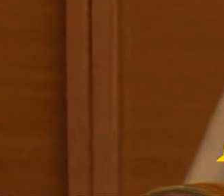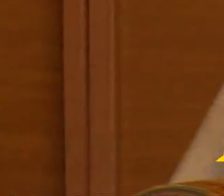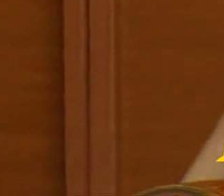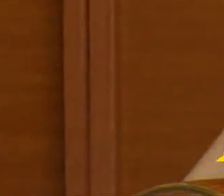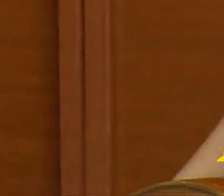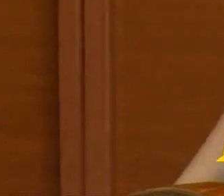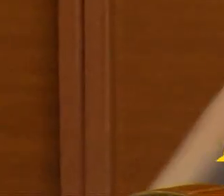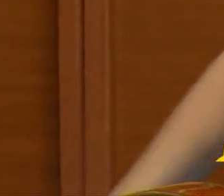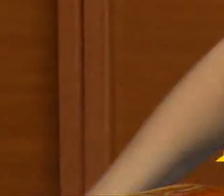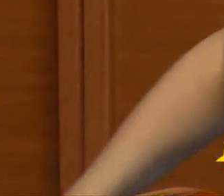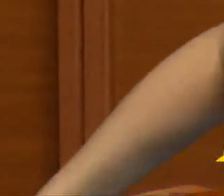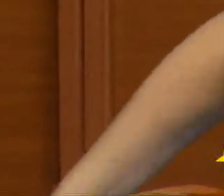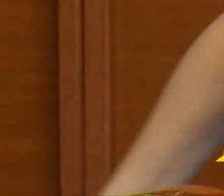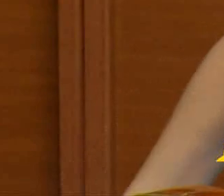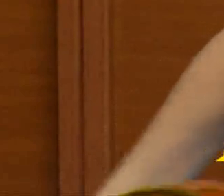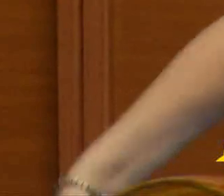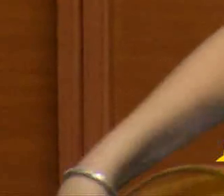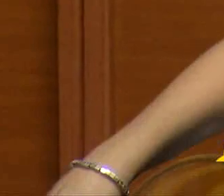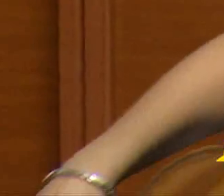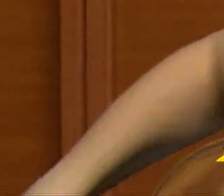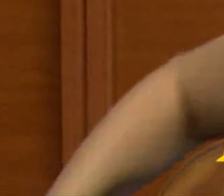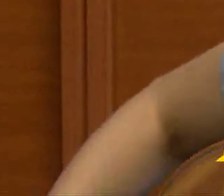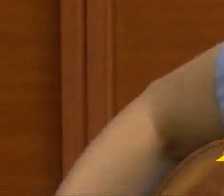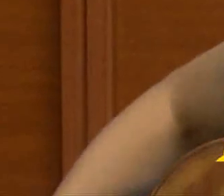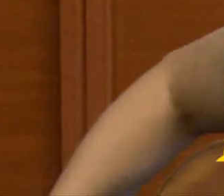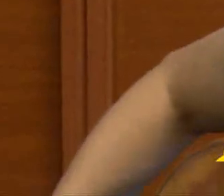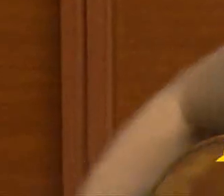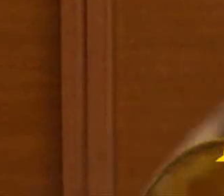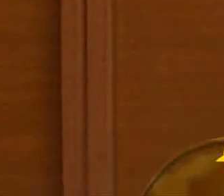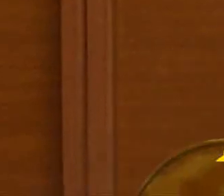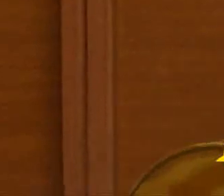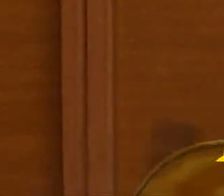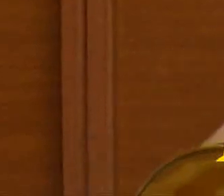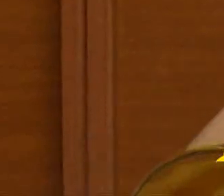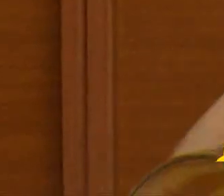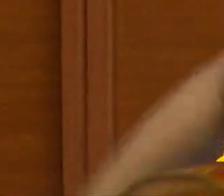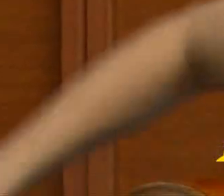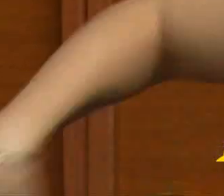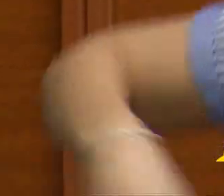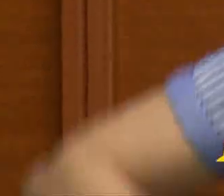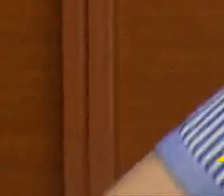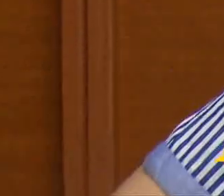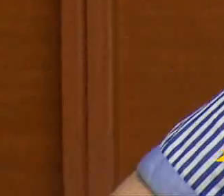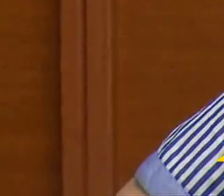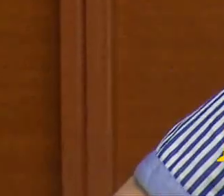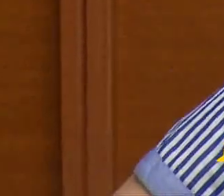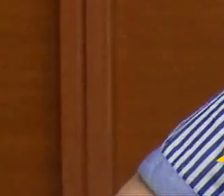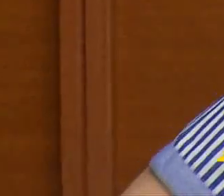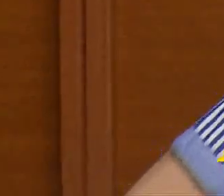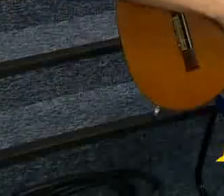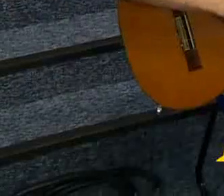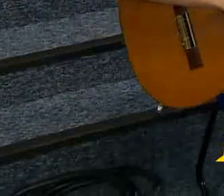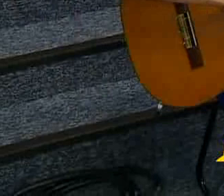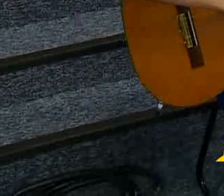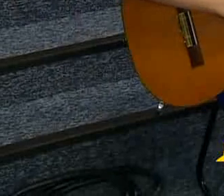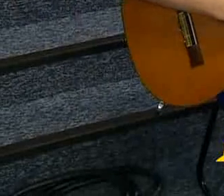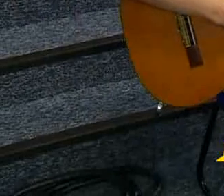fazer mais duas músicas, tá? Fazer uma com o Arthur e vou fazer uma sozinha depois.